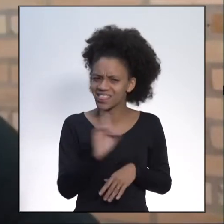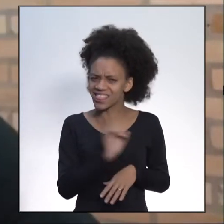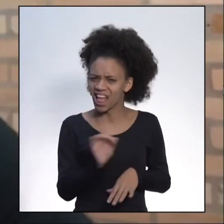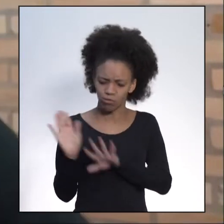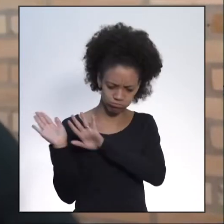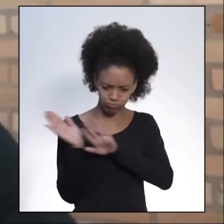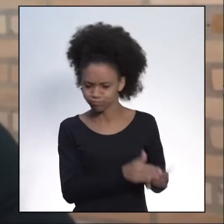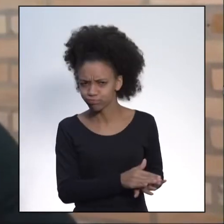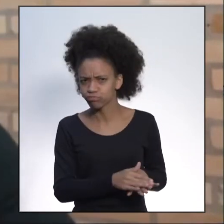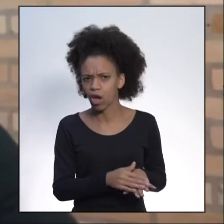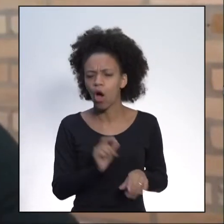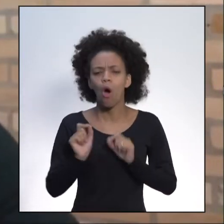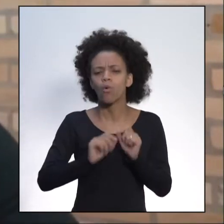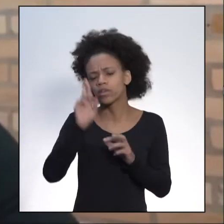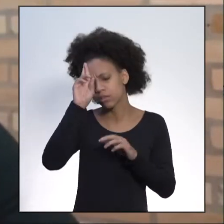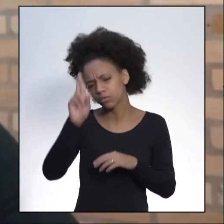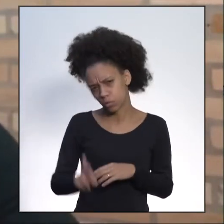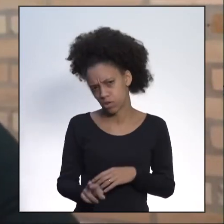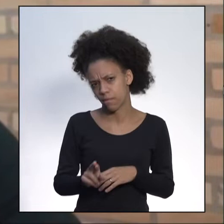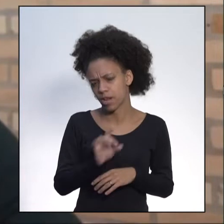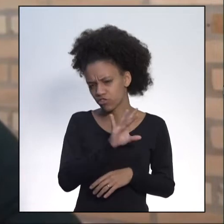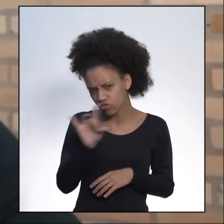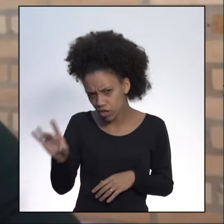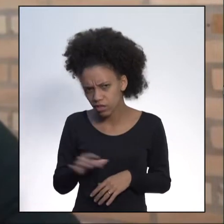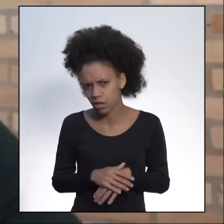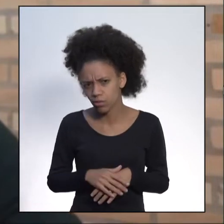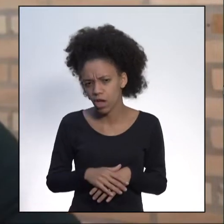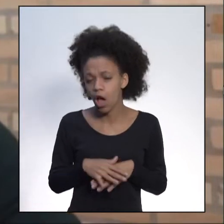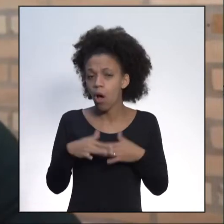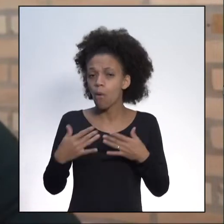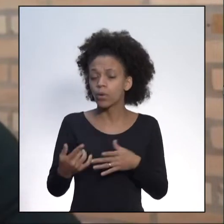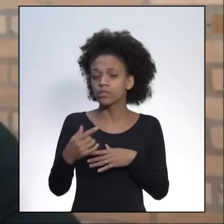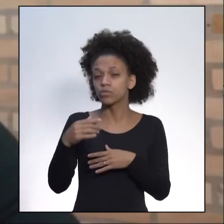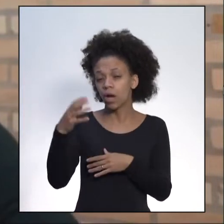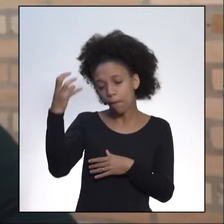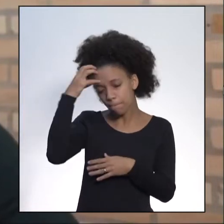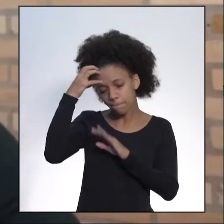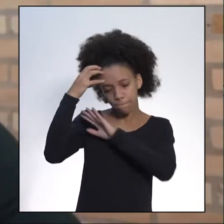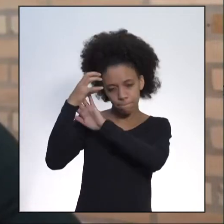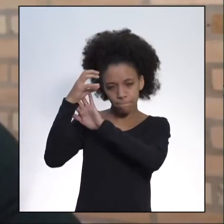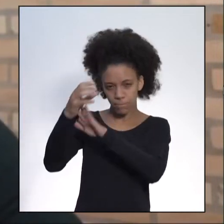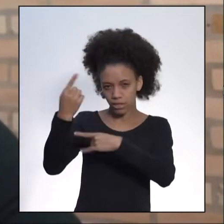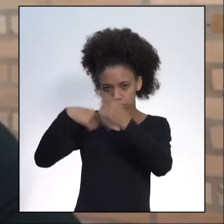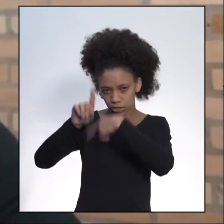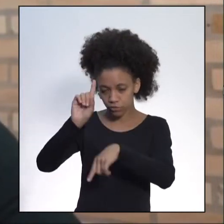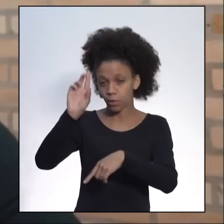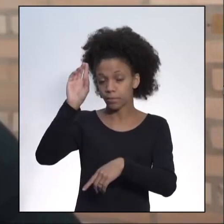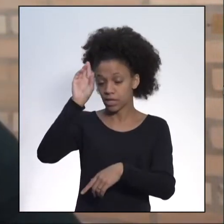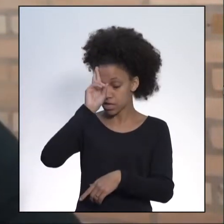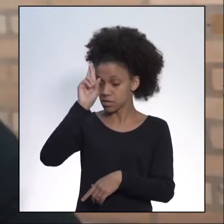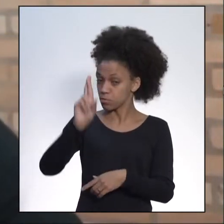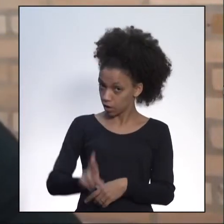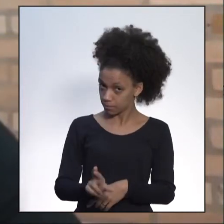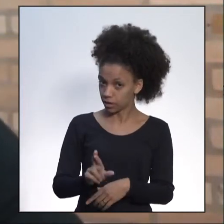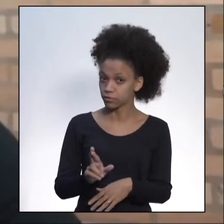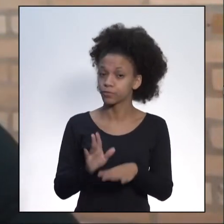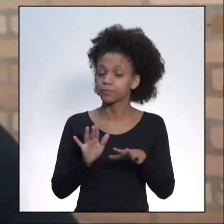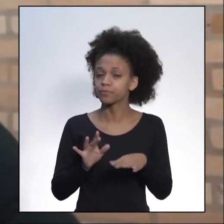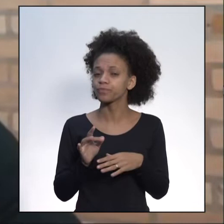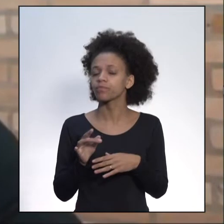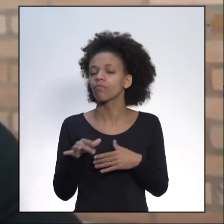o que é responsabilidade de cada um. Quando a gente tira essa ideia de culpa e passa a responsabilidade, eu posso pensar, qual é a